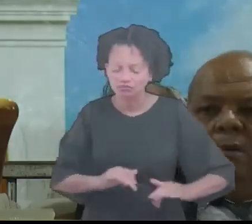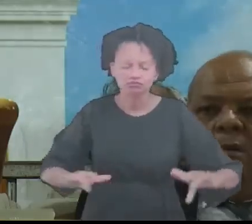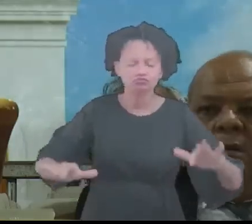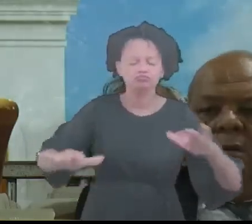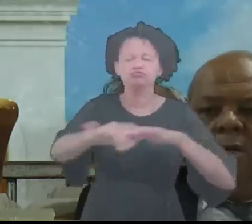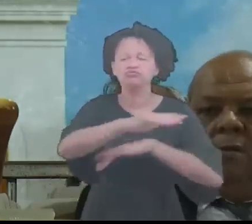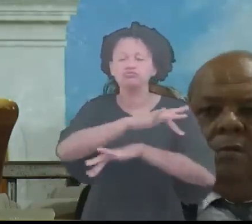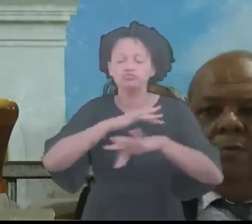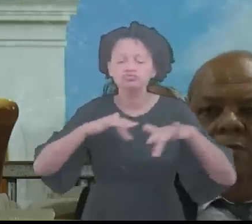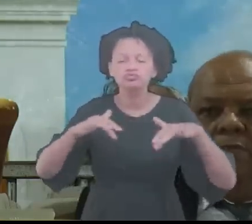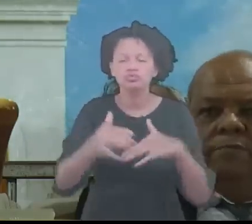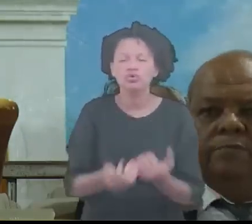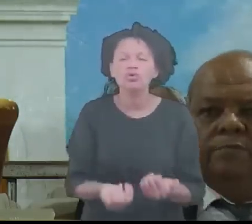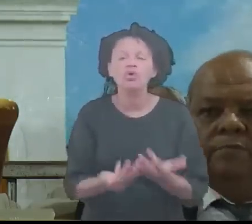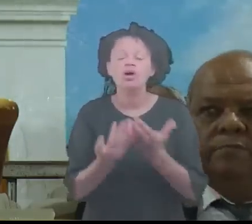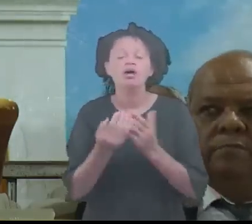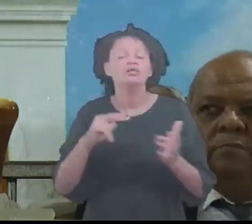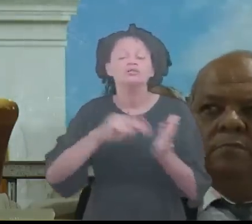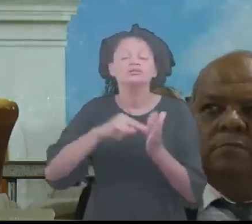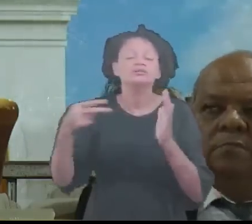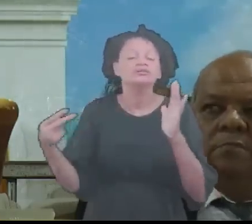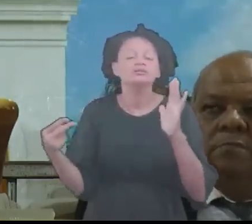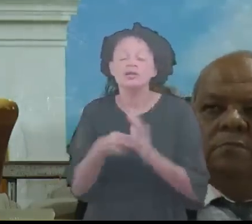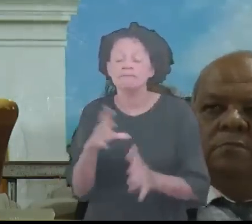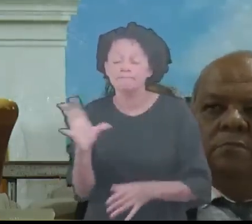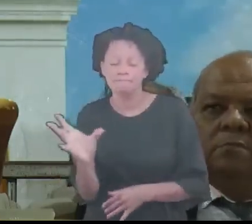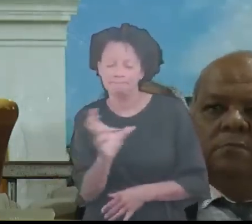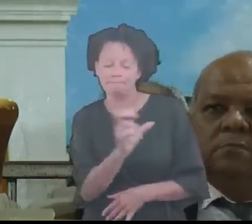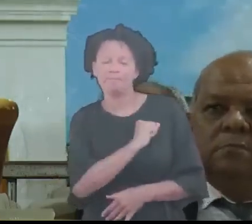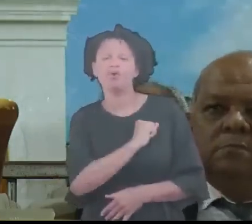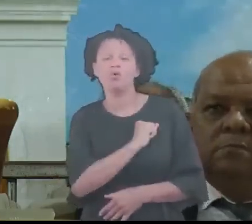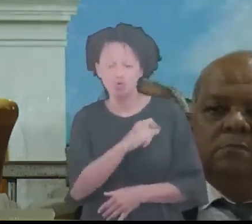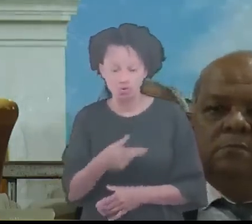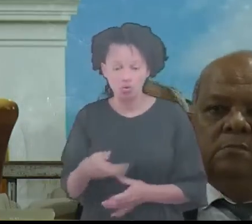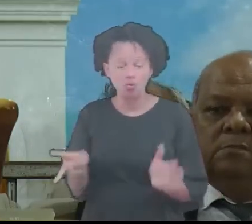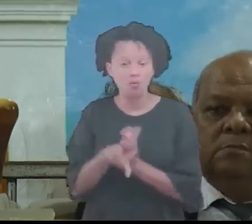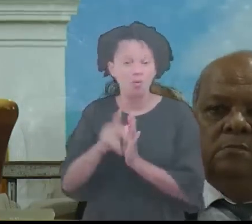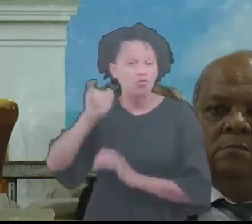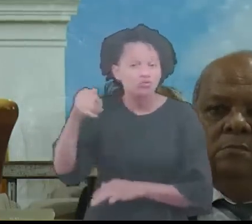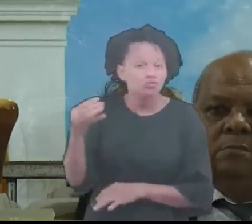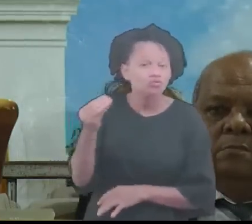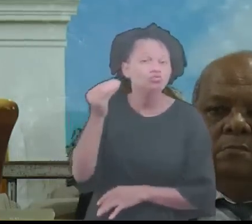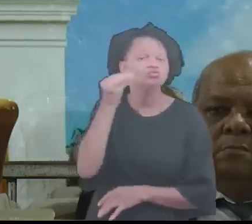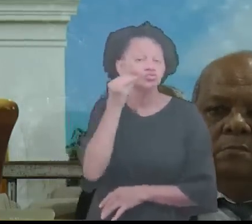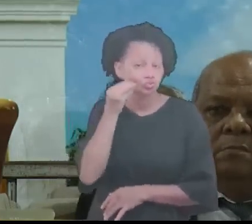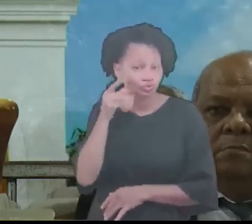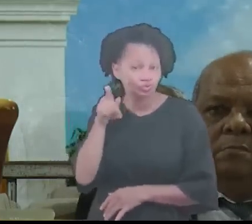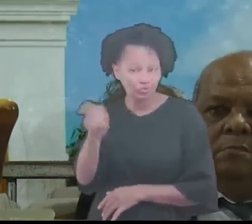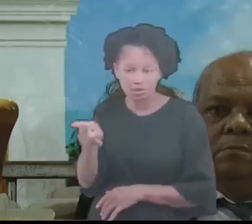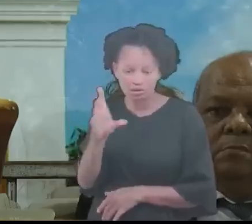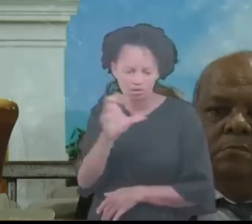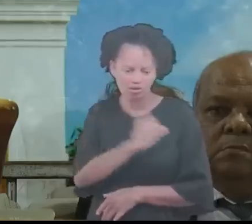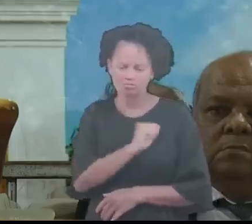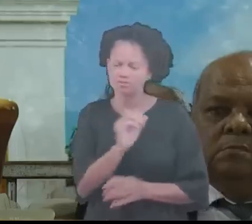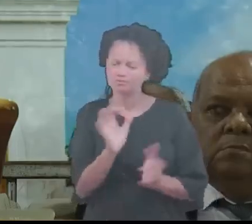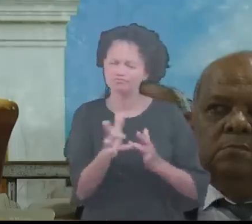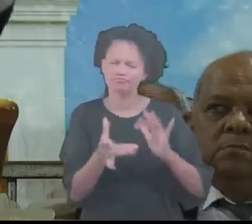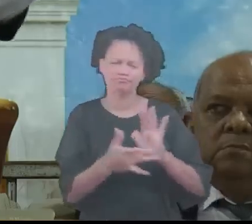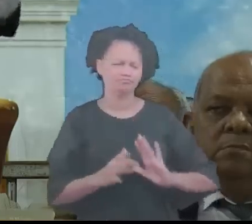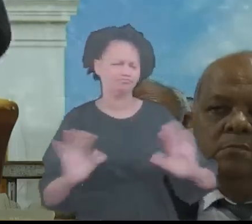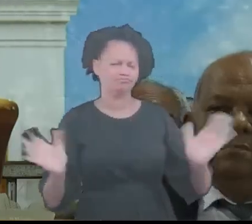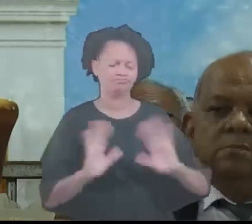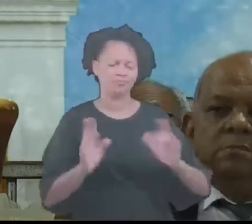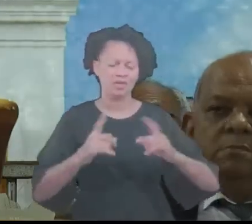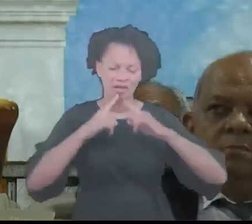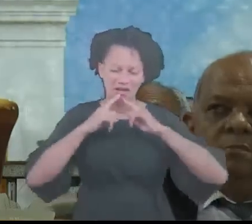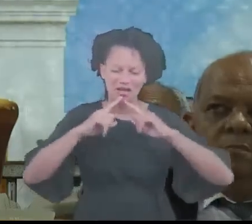a casa, é sinônimo de amor. Você vê que Judas Iscariotes, ele não ama Jesus e ele